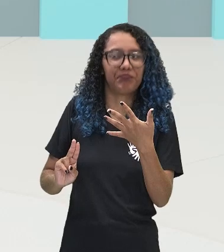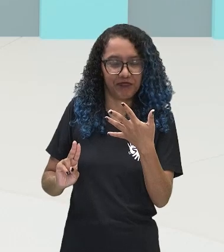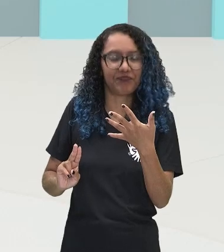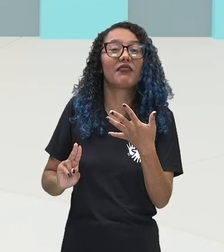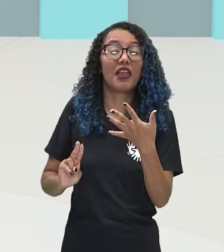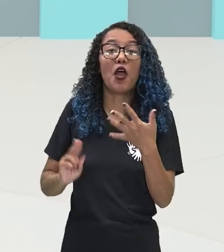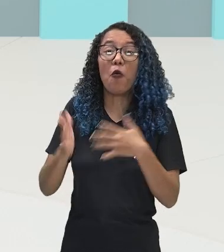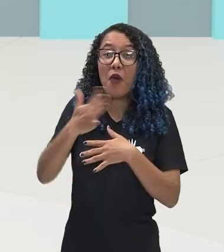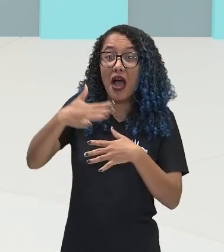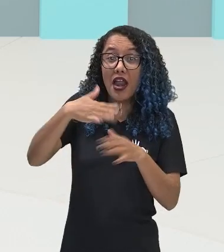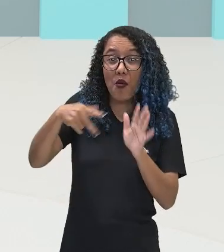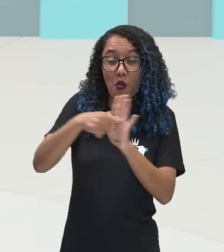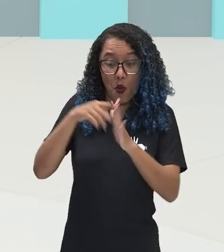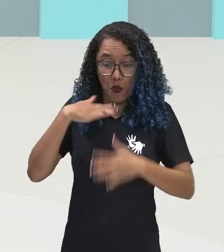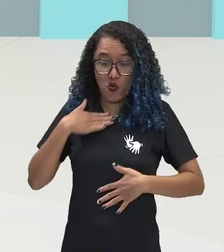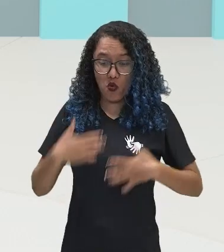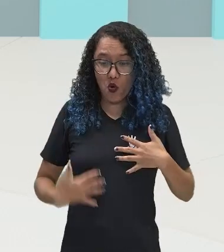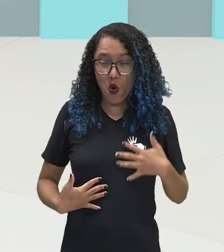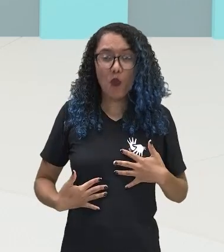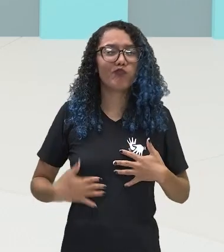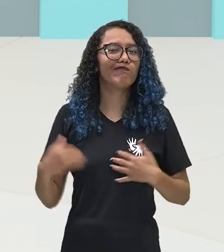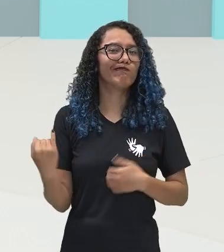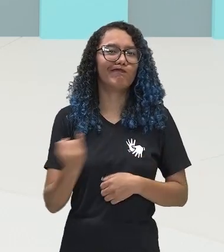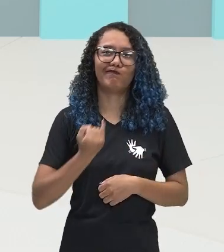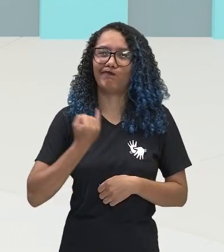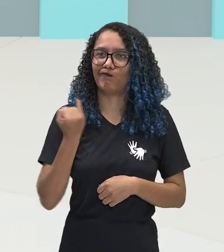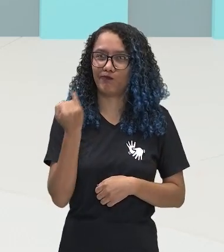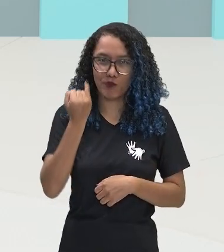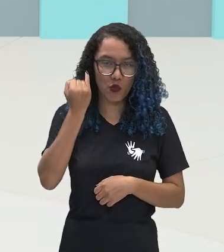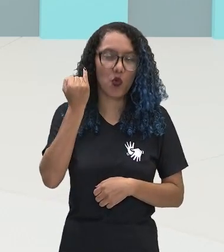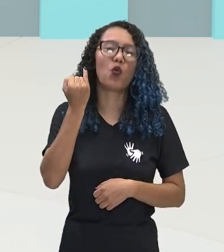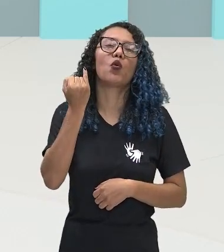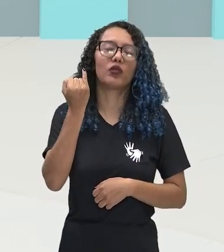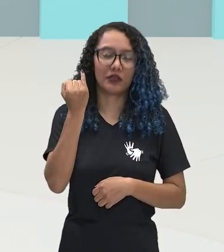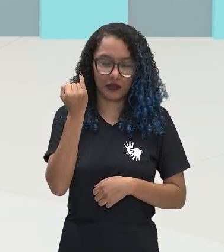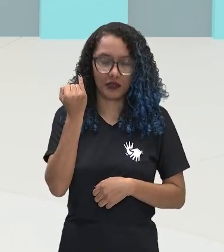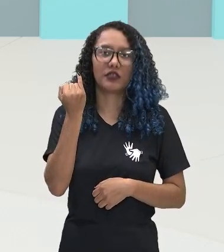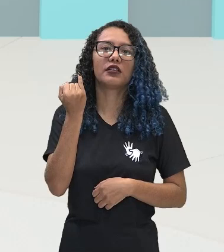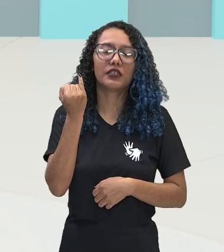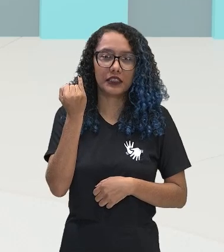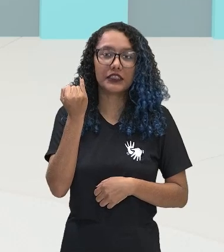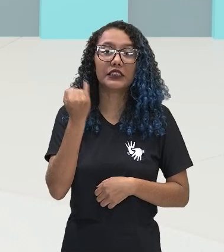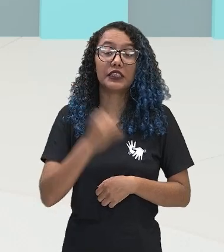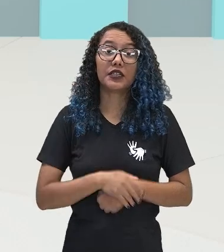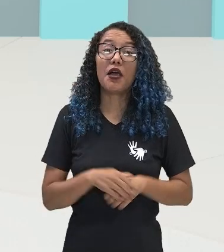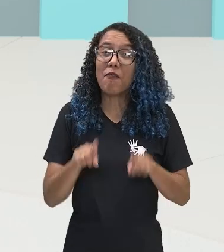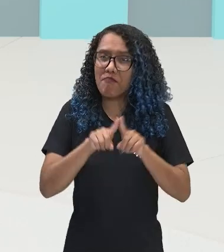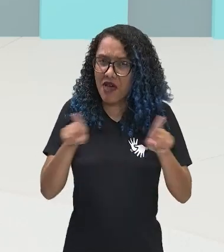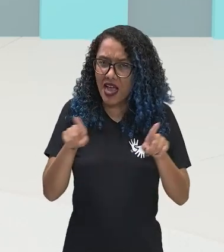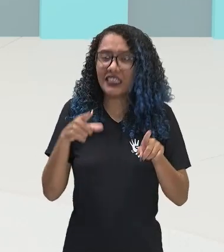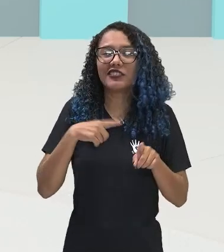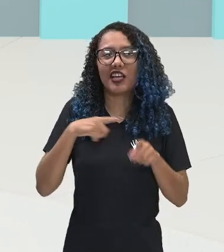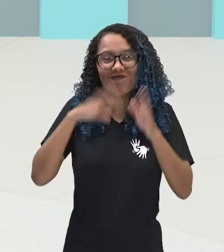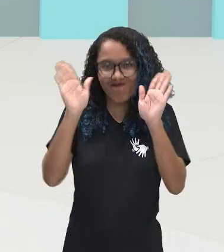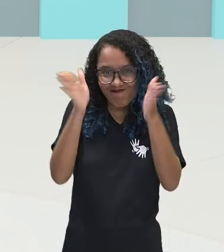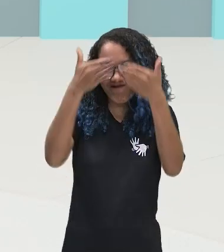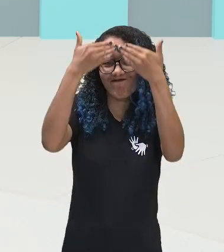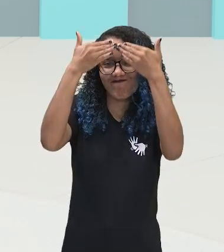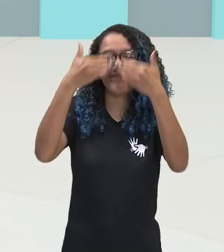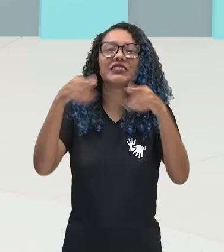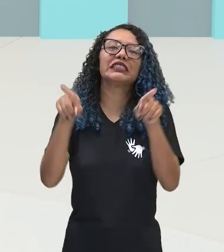do nosso corpo tão importante mas também tão rodeado de Tabu